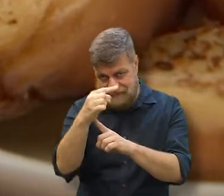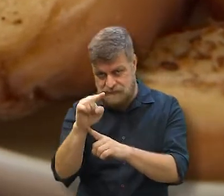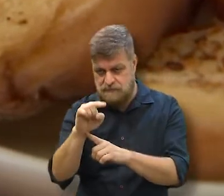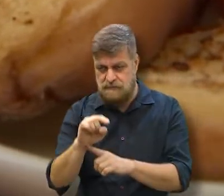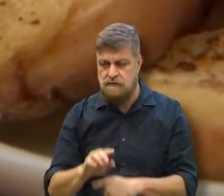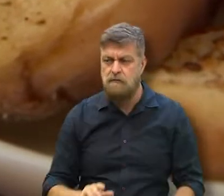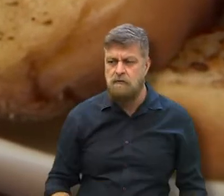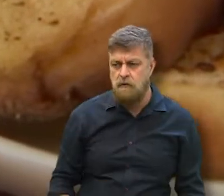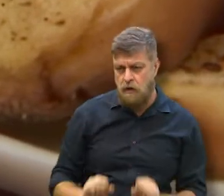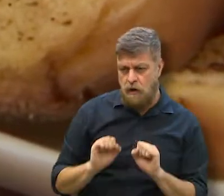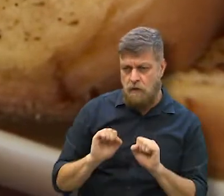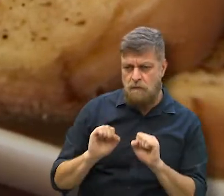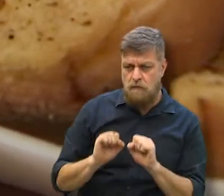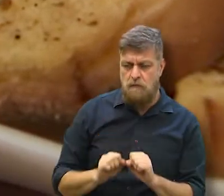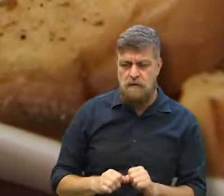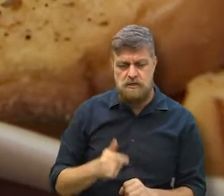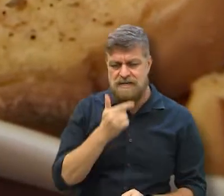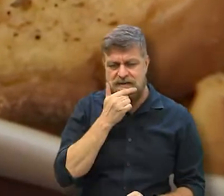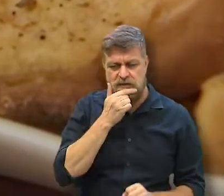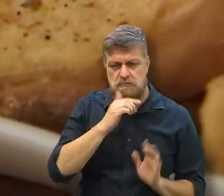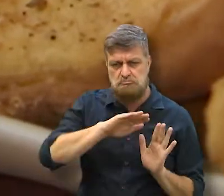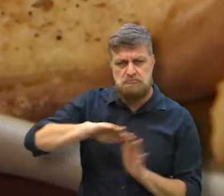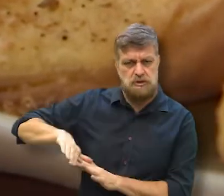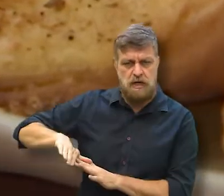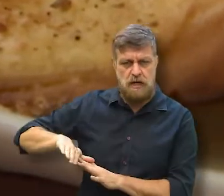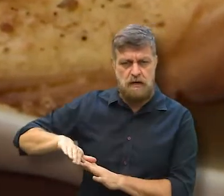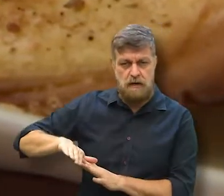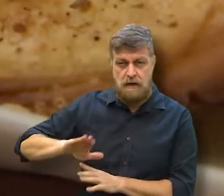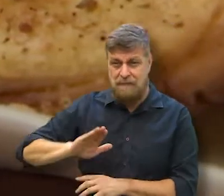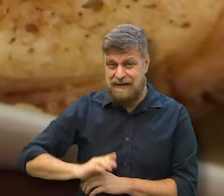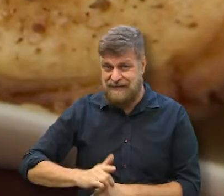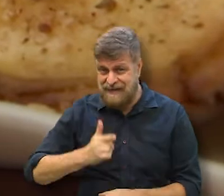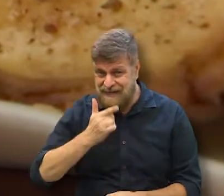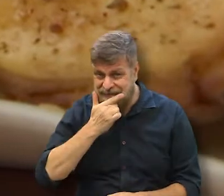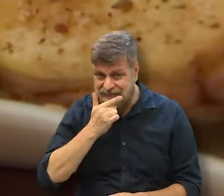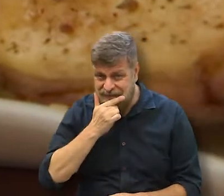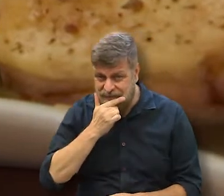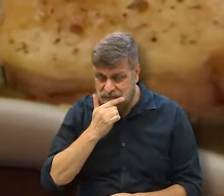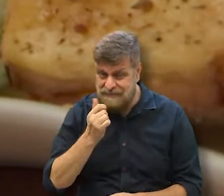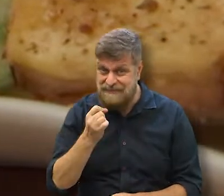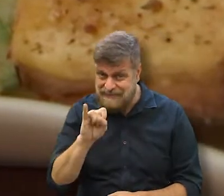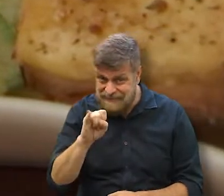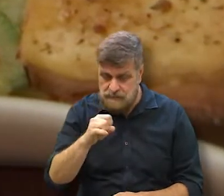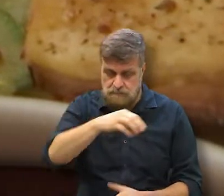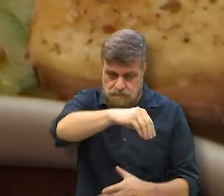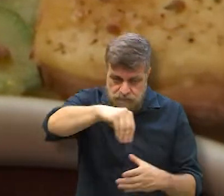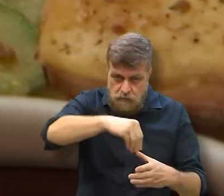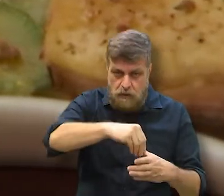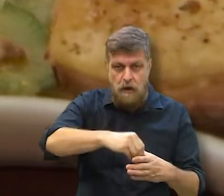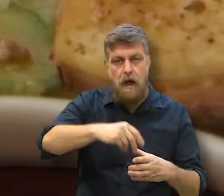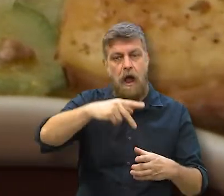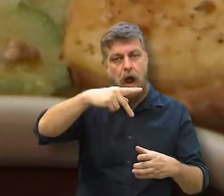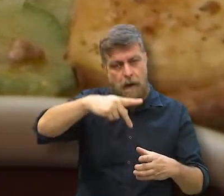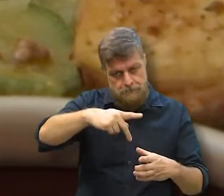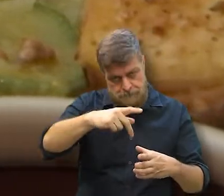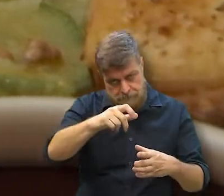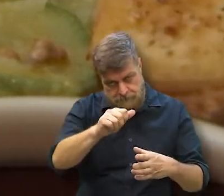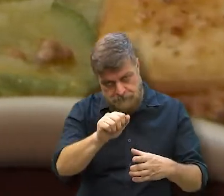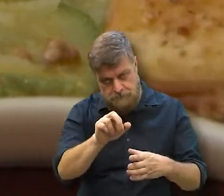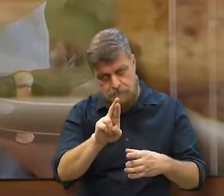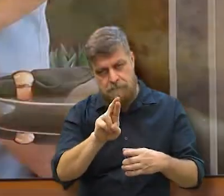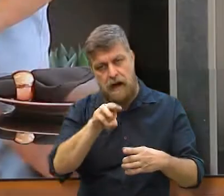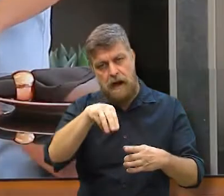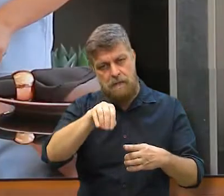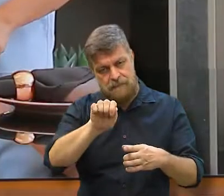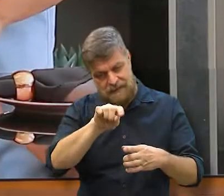de queijo? Não. Pode deixar sem. Sem queijo? Sem queijo. Mas é melhor o parmesão. O parmesão, porque completa.